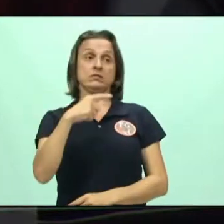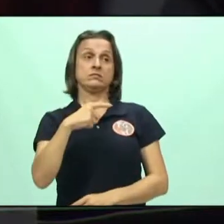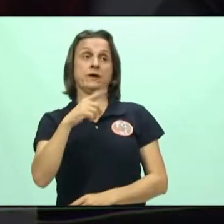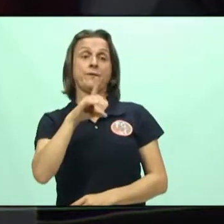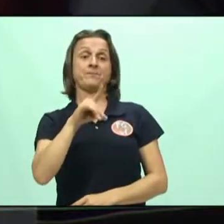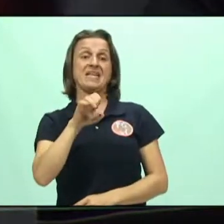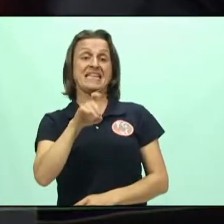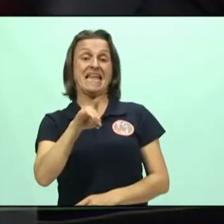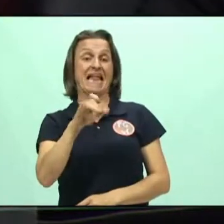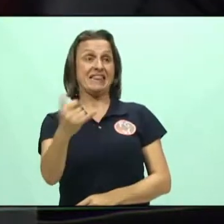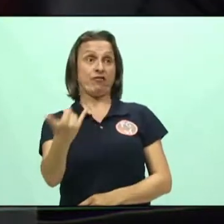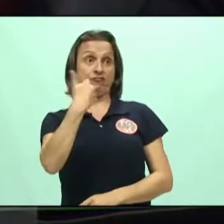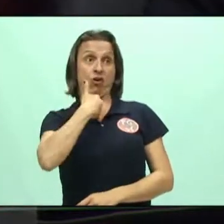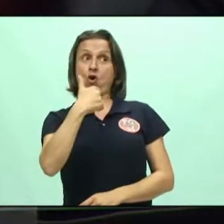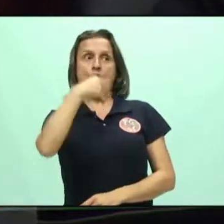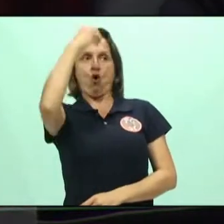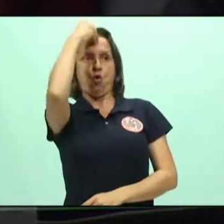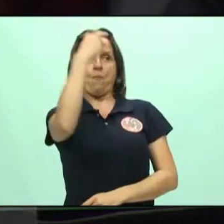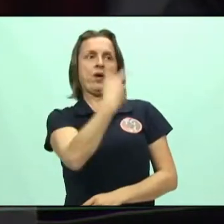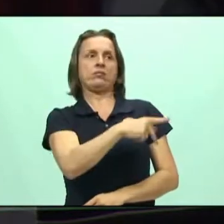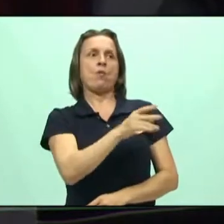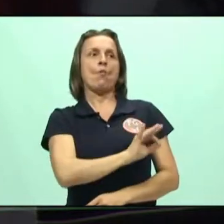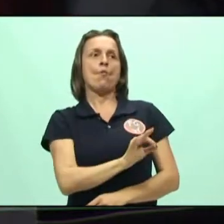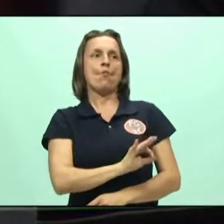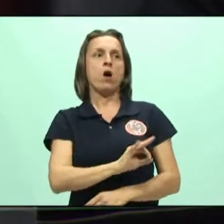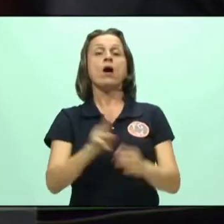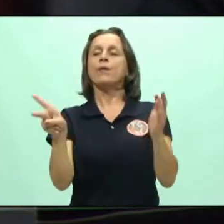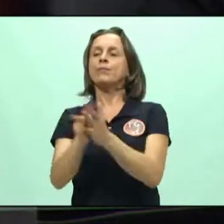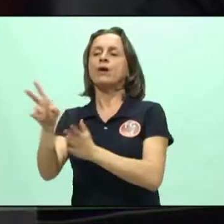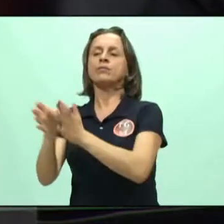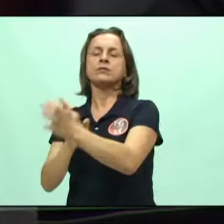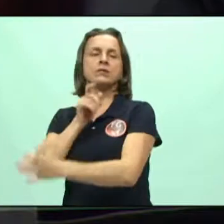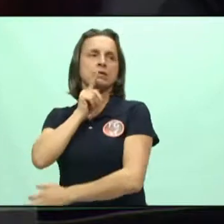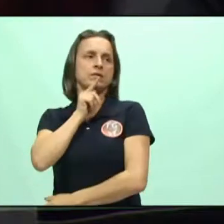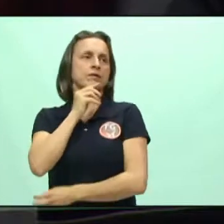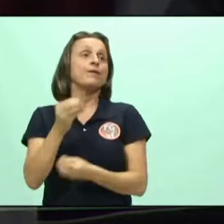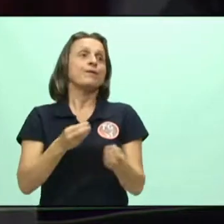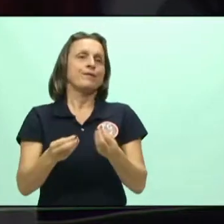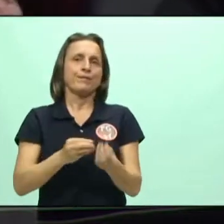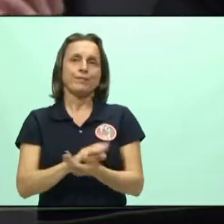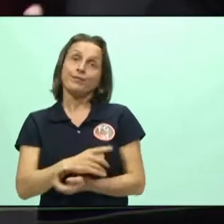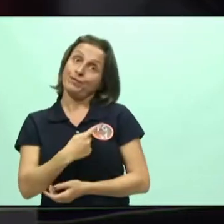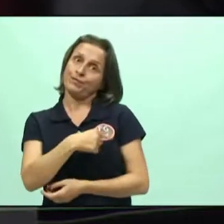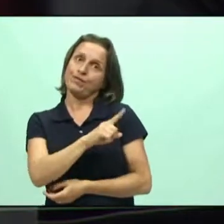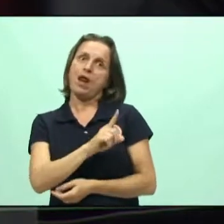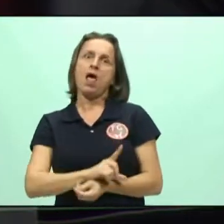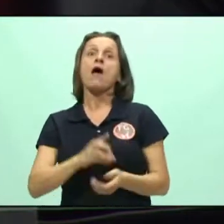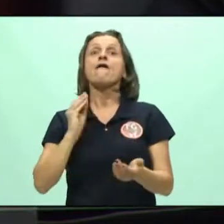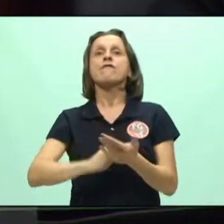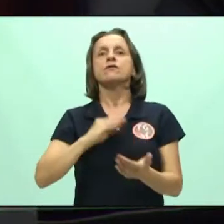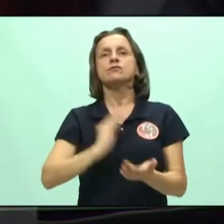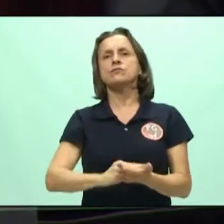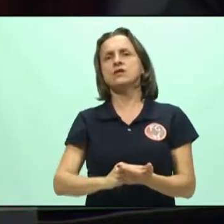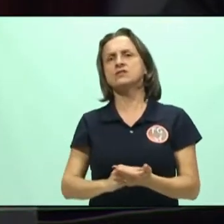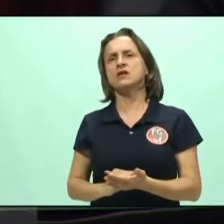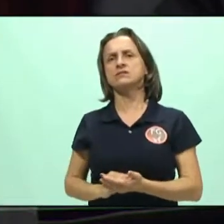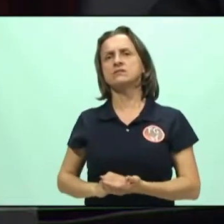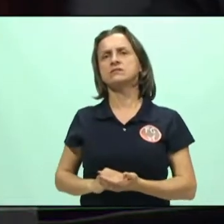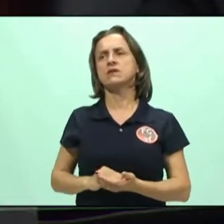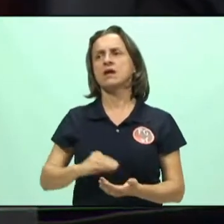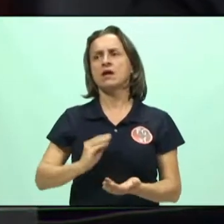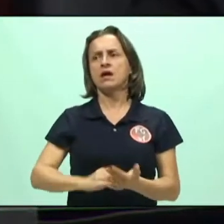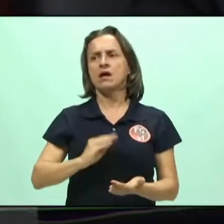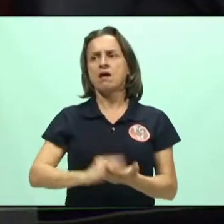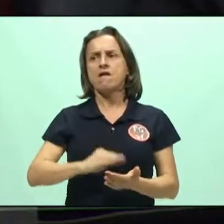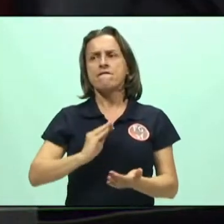tá fiscalizando e fazendo essa obra mas tá lá eu acho que não tem nada de tubulação lá mas tão fazendo e deixando